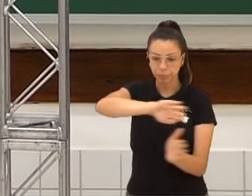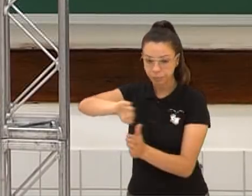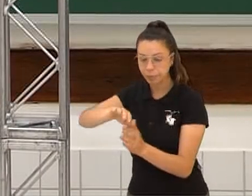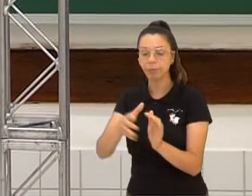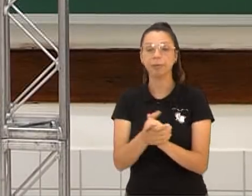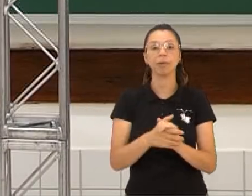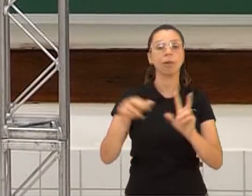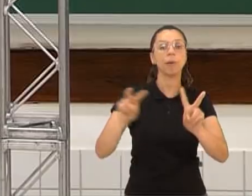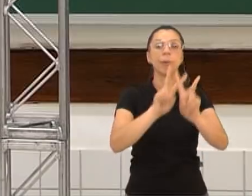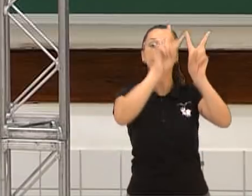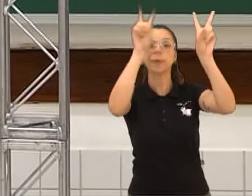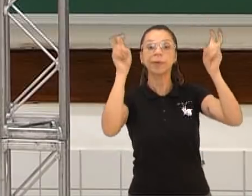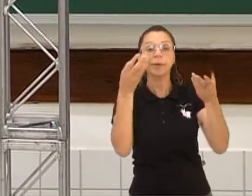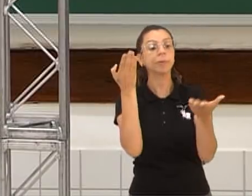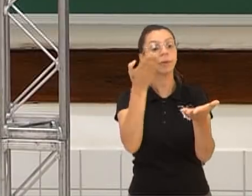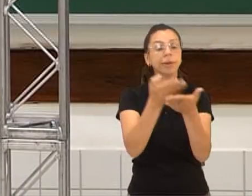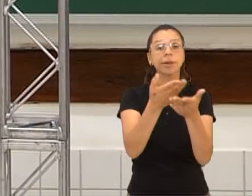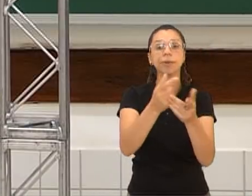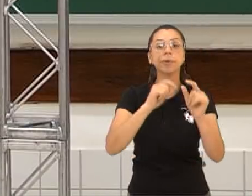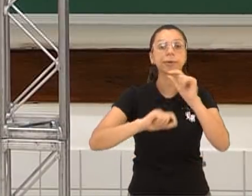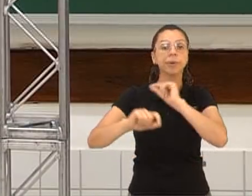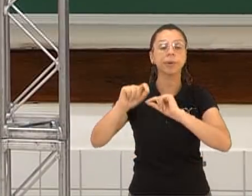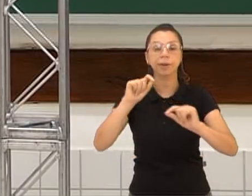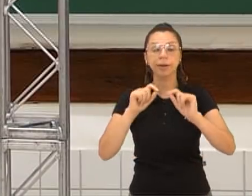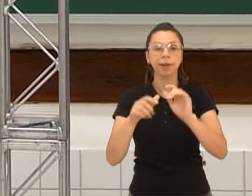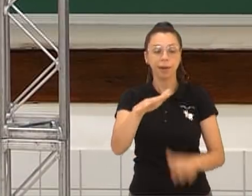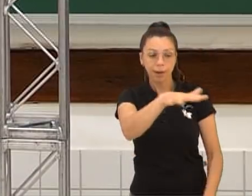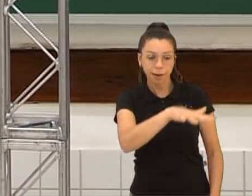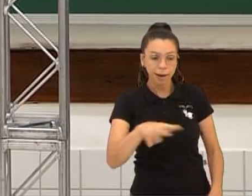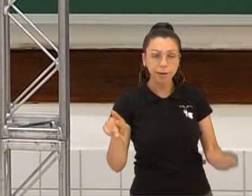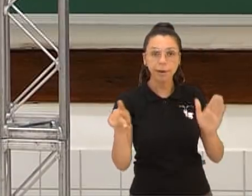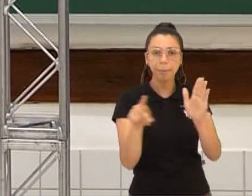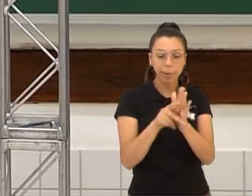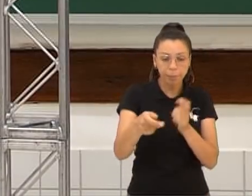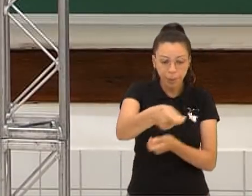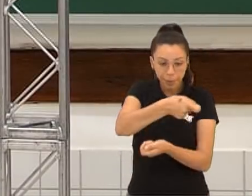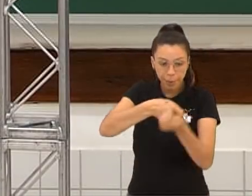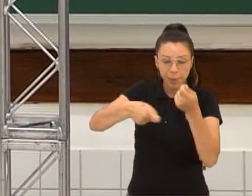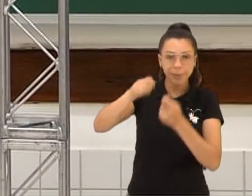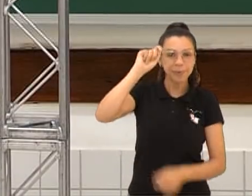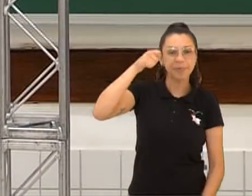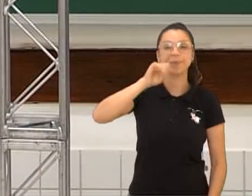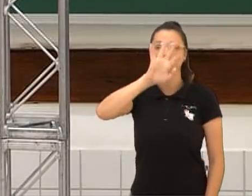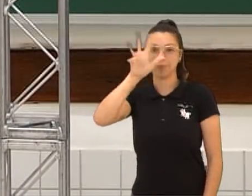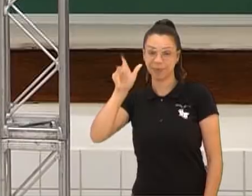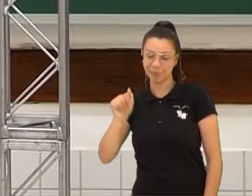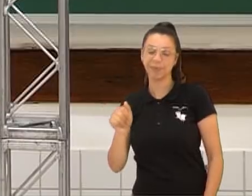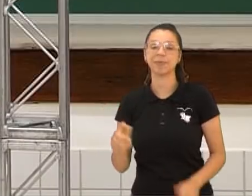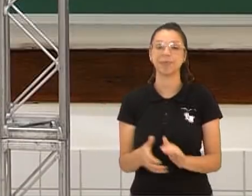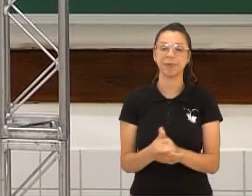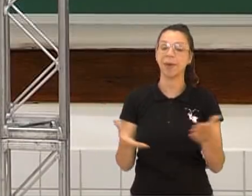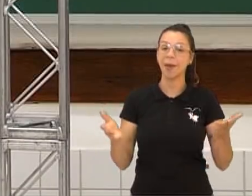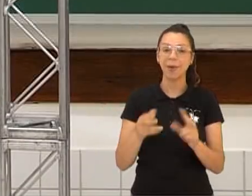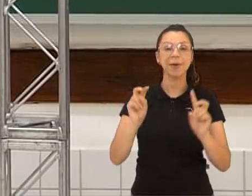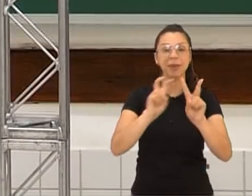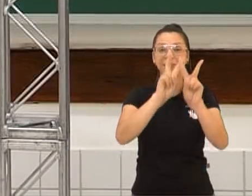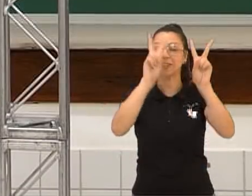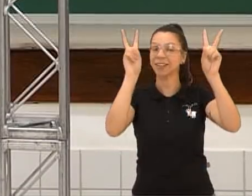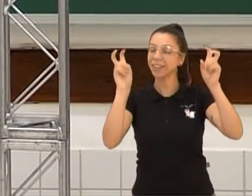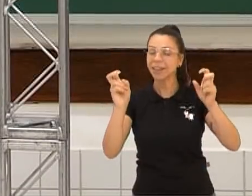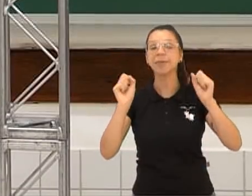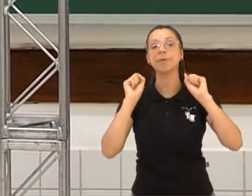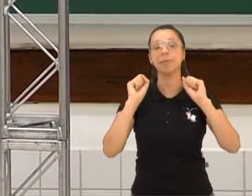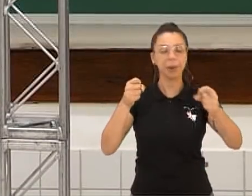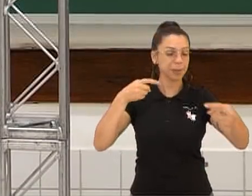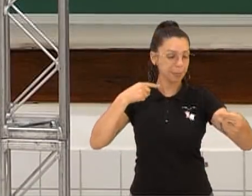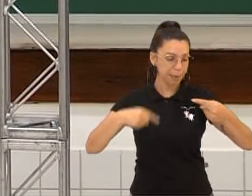os setores da economia africana. Agora podemos falar à vontade sobre esse assunto, porque nós sabemos que